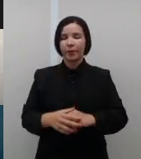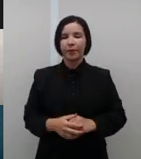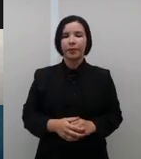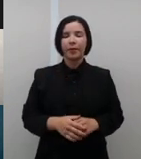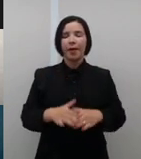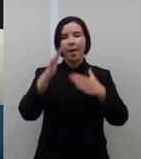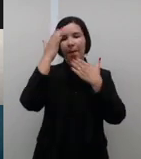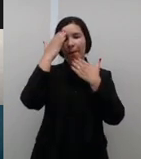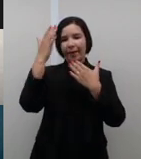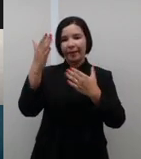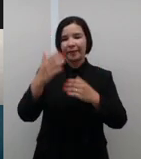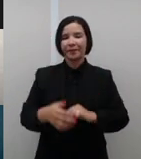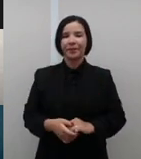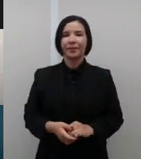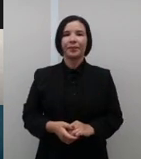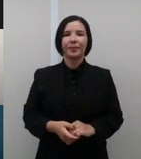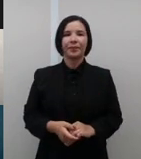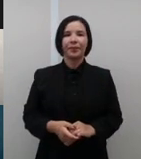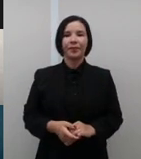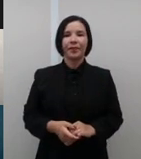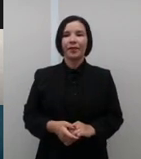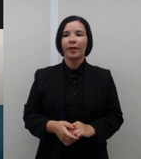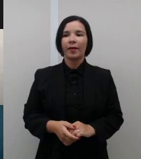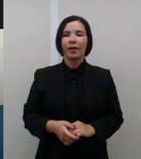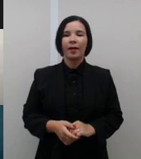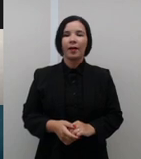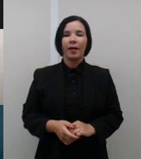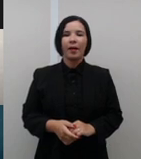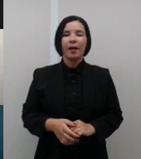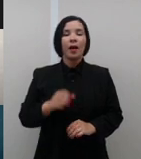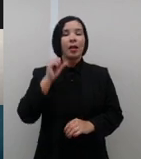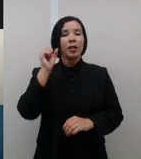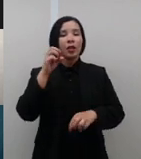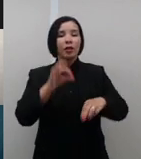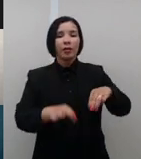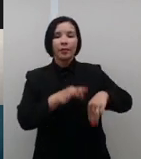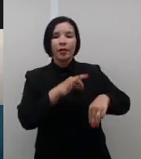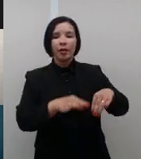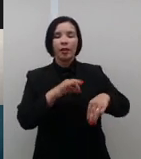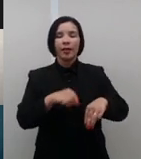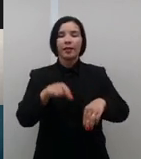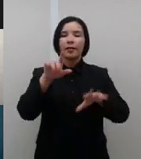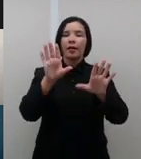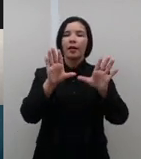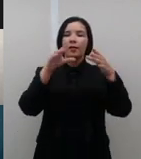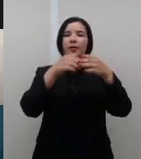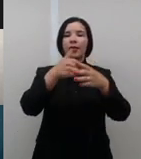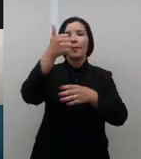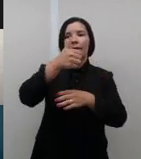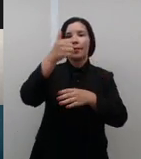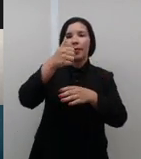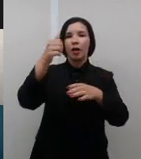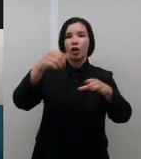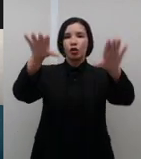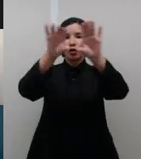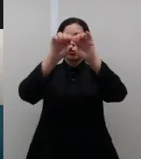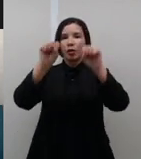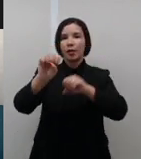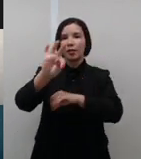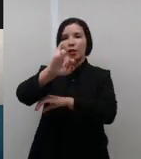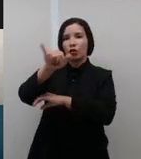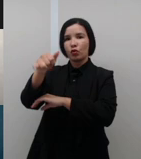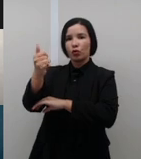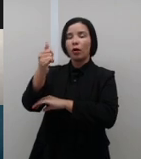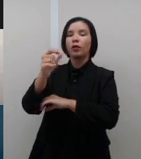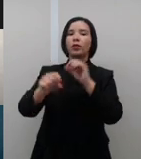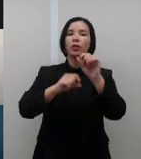excelência. Excelentíssimos senhores ministros desta colenda primeira turma do Superior Tribunal de Justiça, excelentíssimo